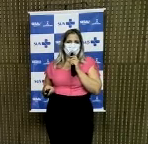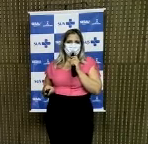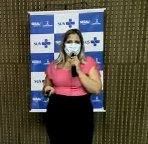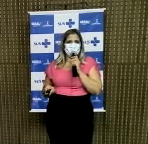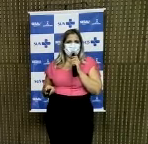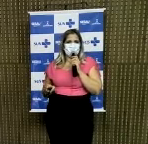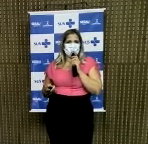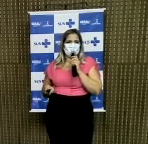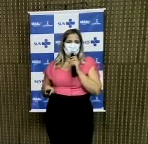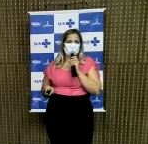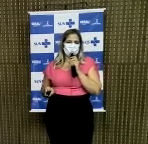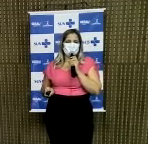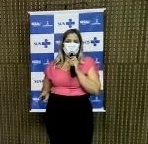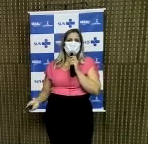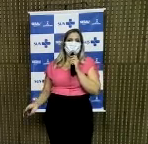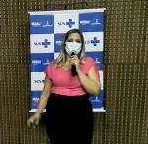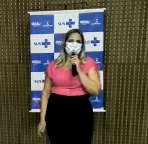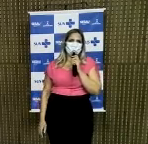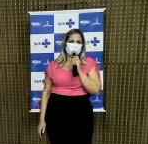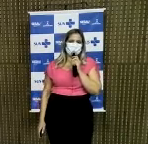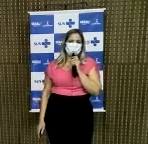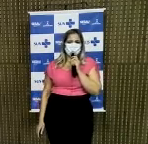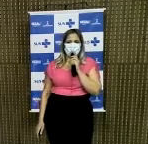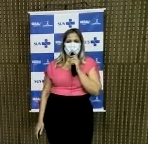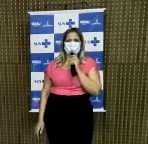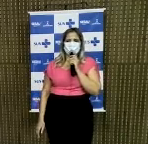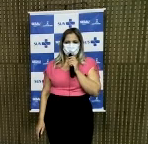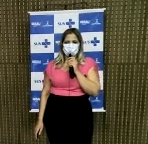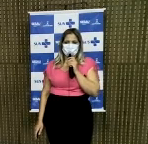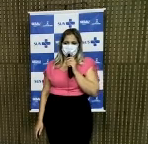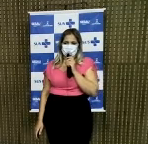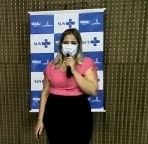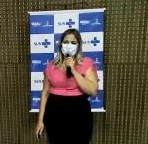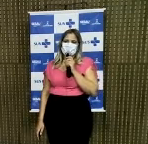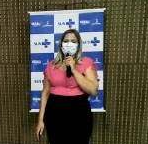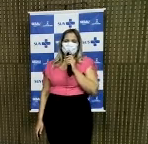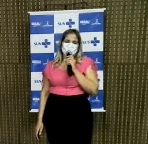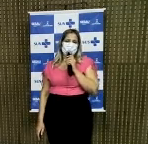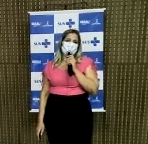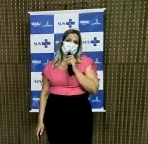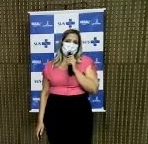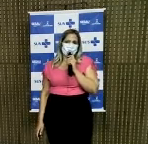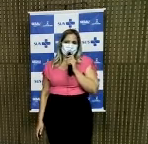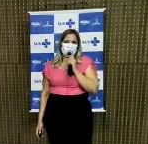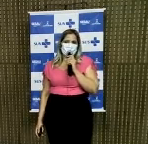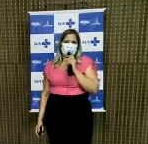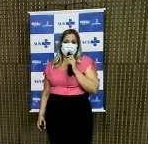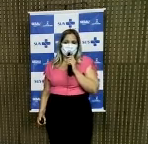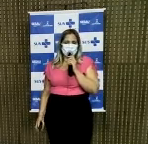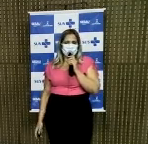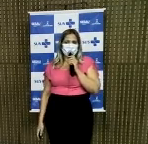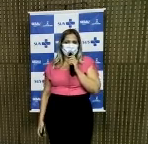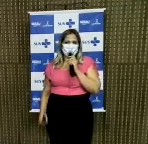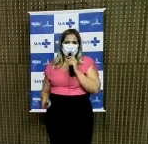começou a fazer a avaliação dos pés desses pacientes também. Então, já deu uma melhorada nessa questão